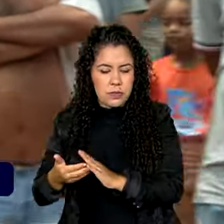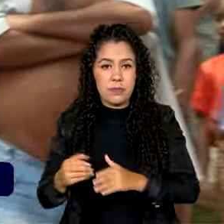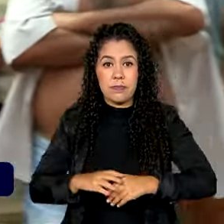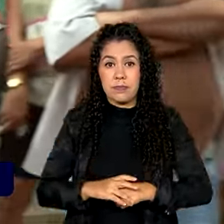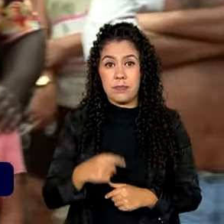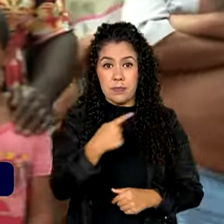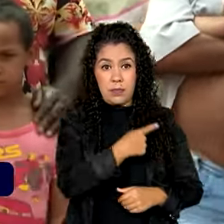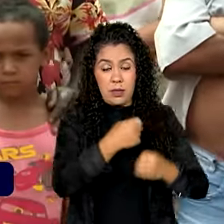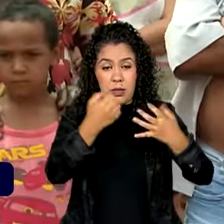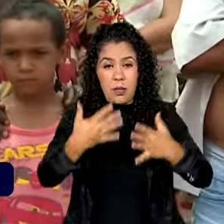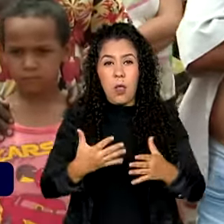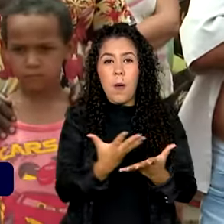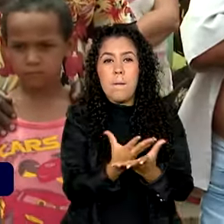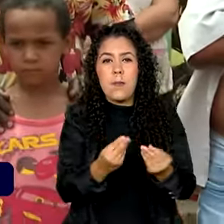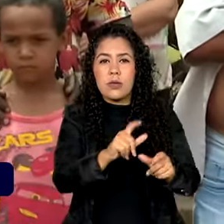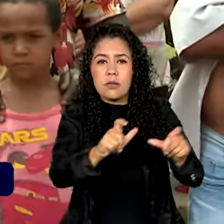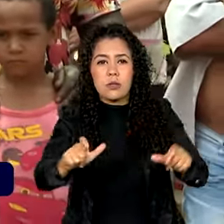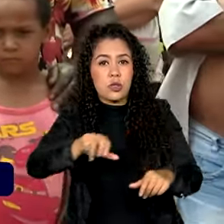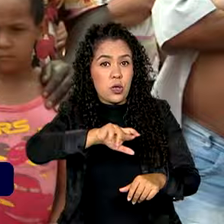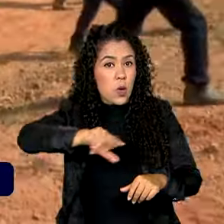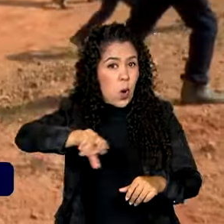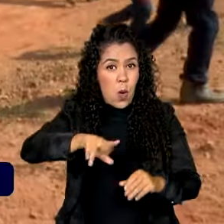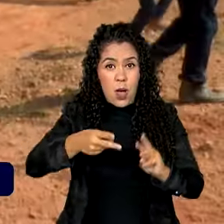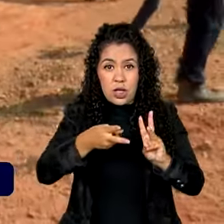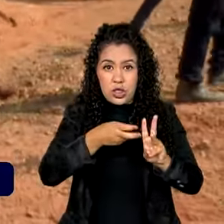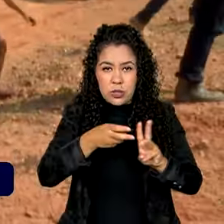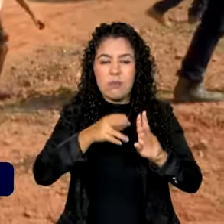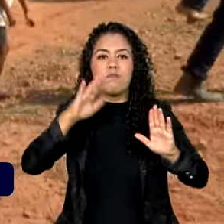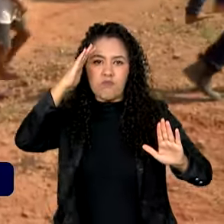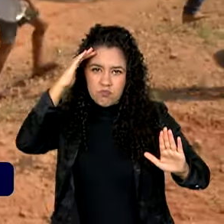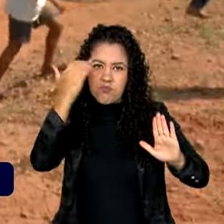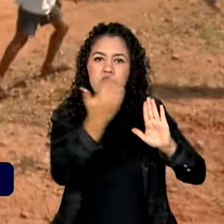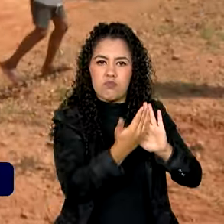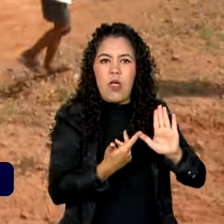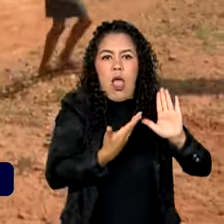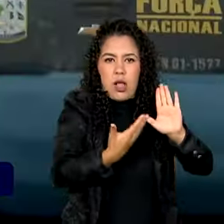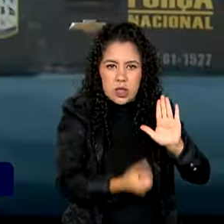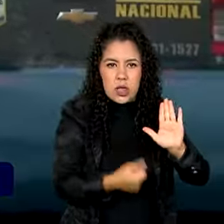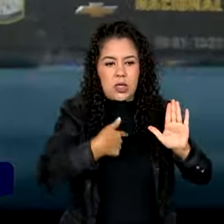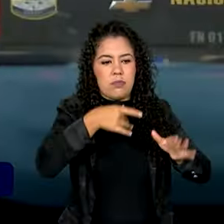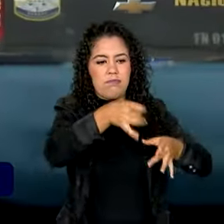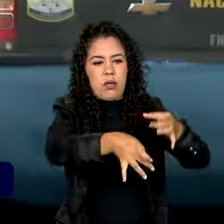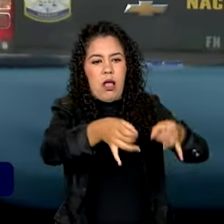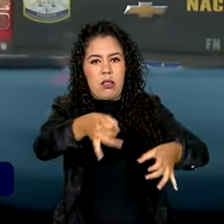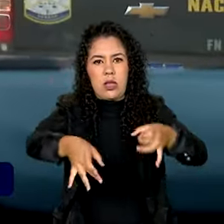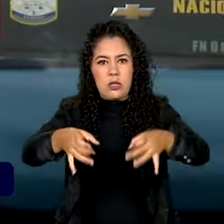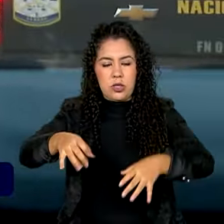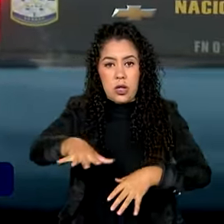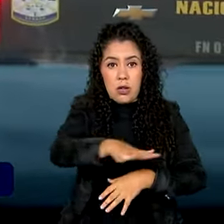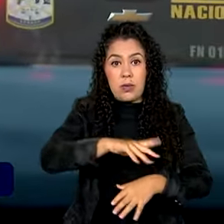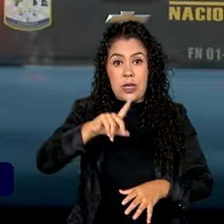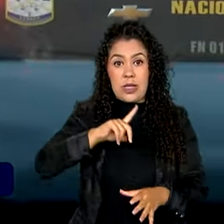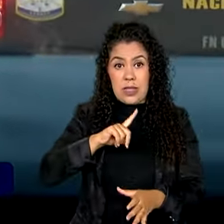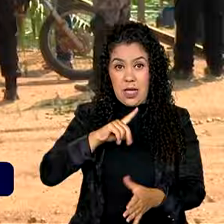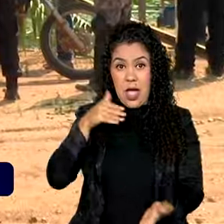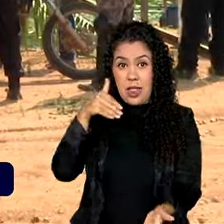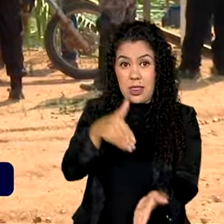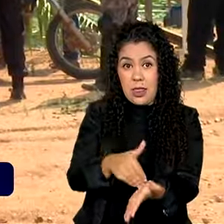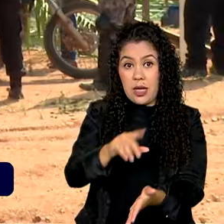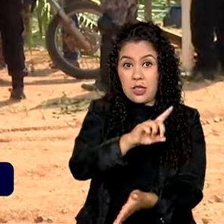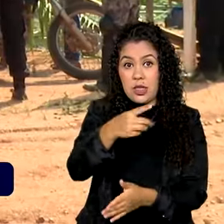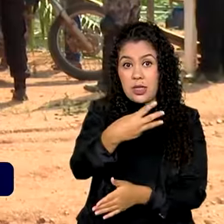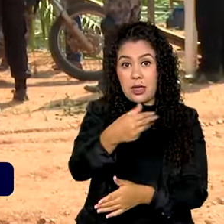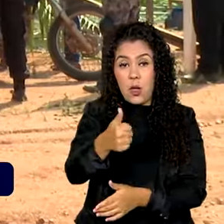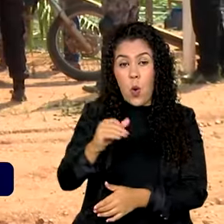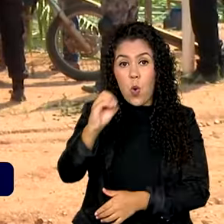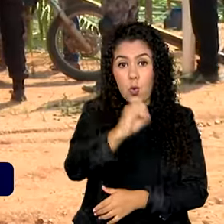Muitos não indígenas já respeitaram a ordem e começaram a deixar o local. Eles terão até 31 de outubro para